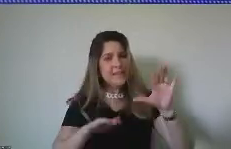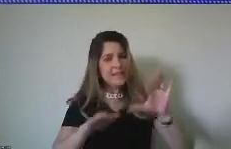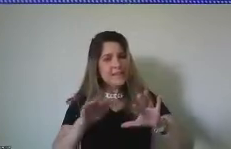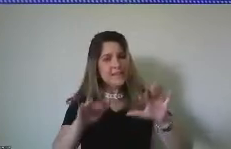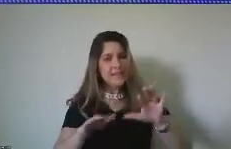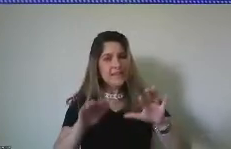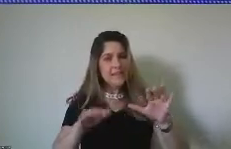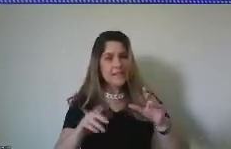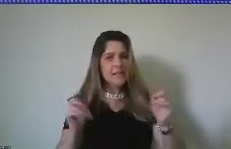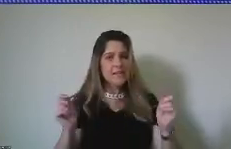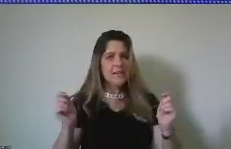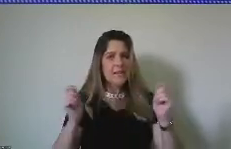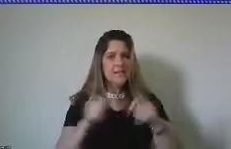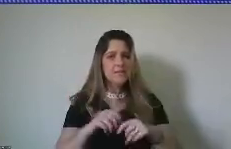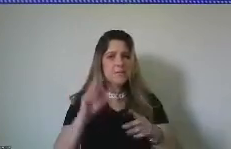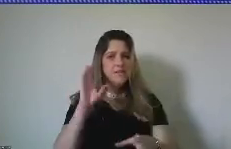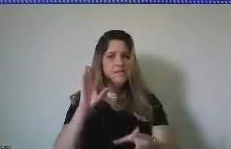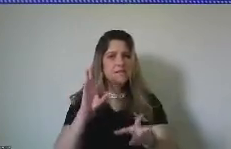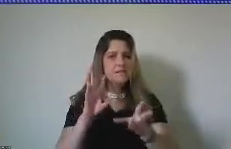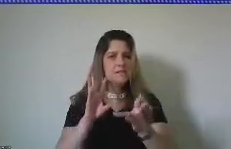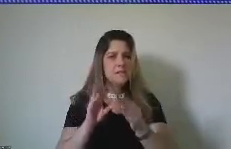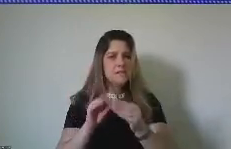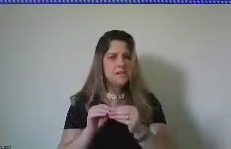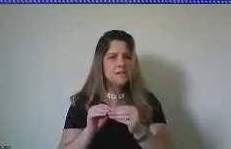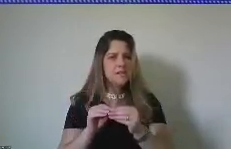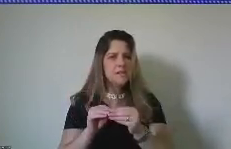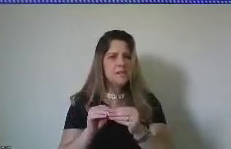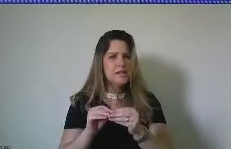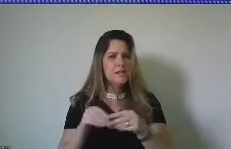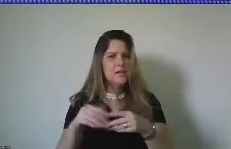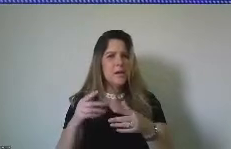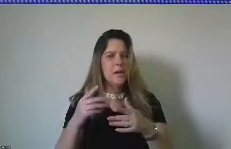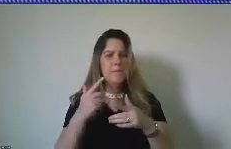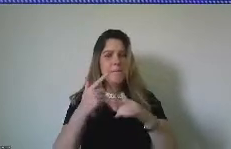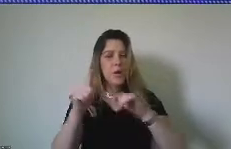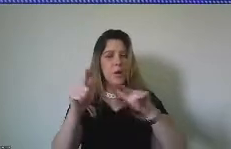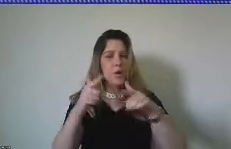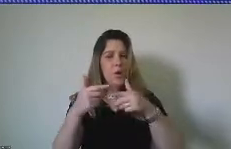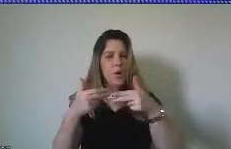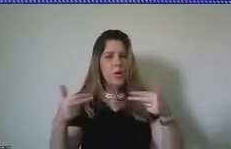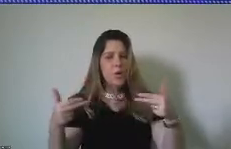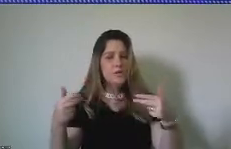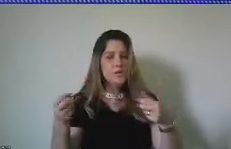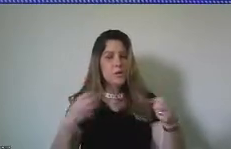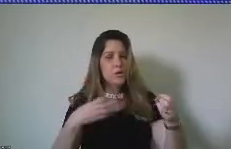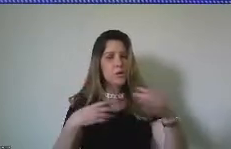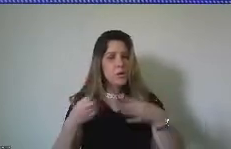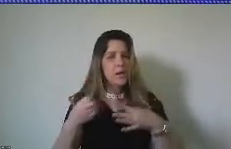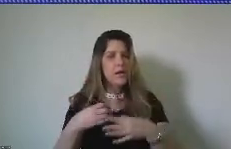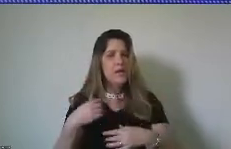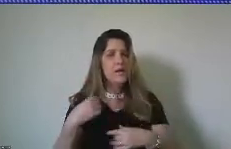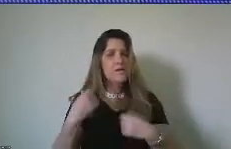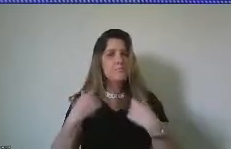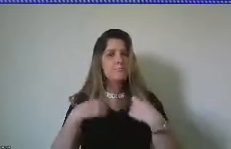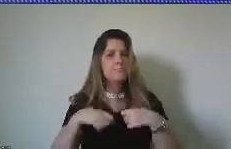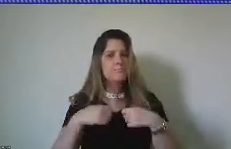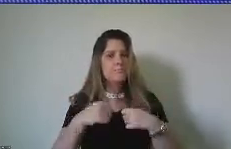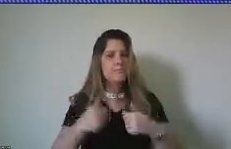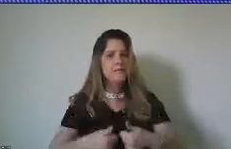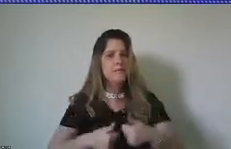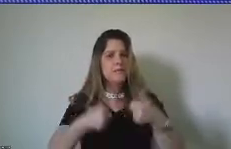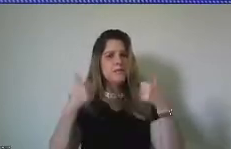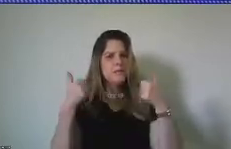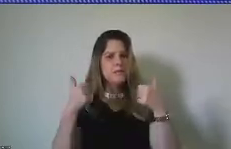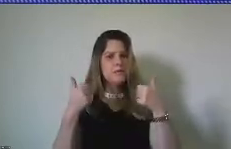que significa isso pode ser que parar uma sua estação Nova Sede melhor implementar